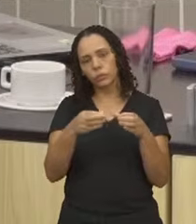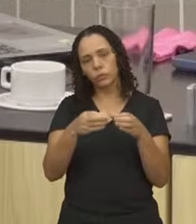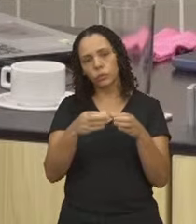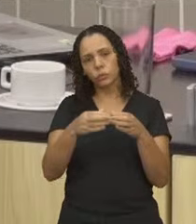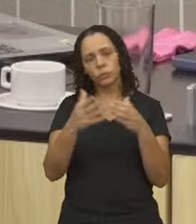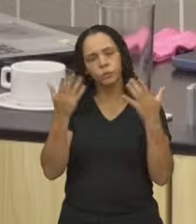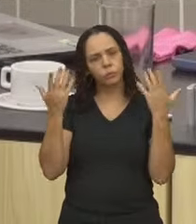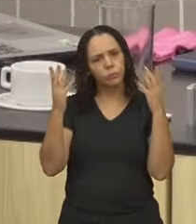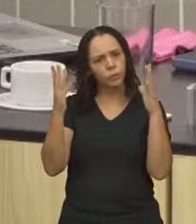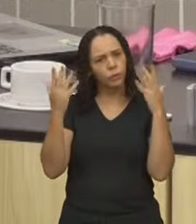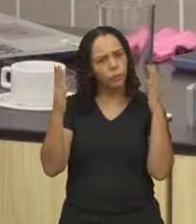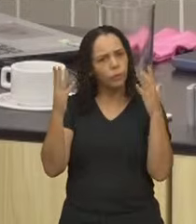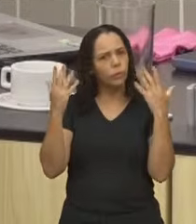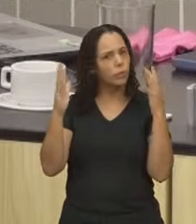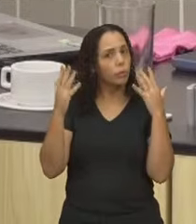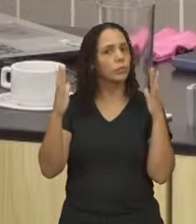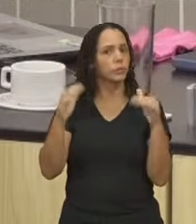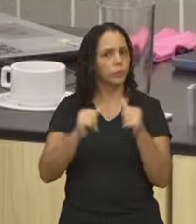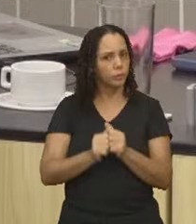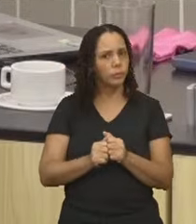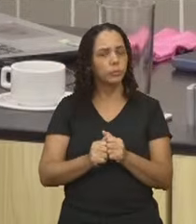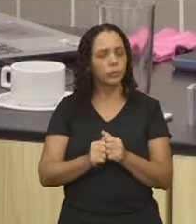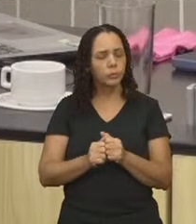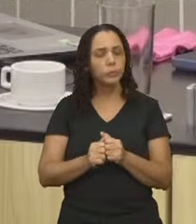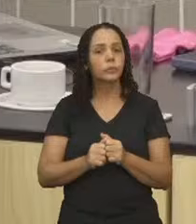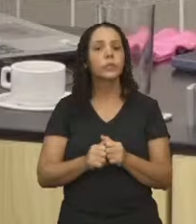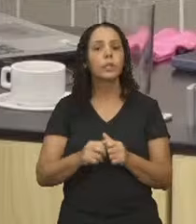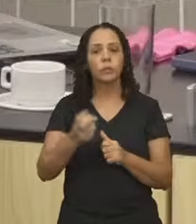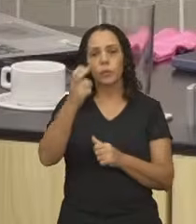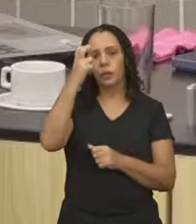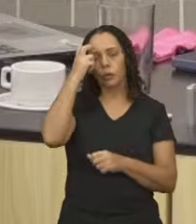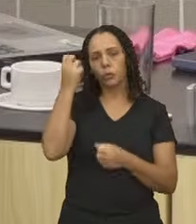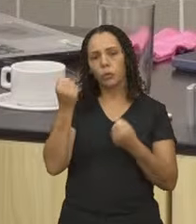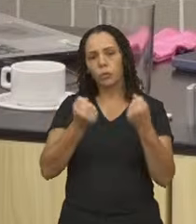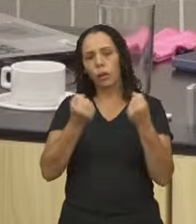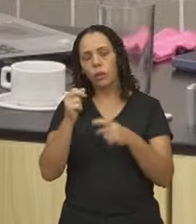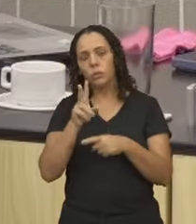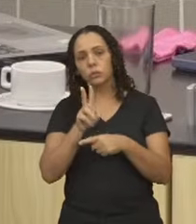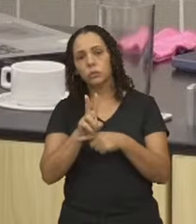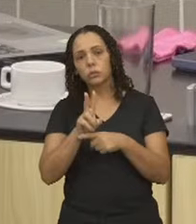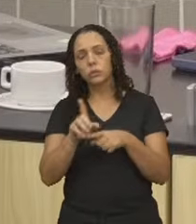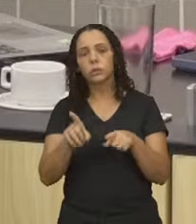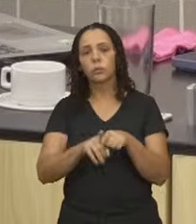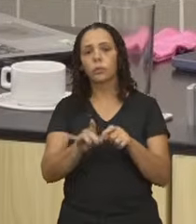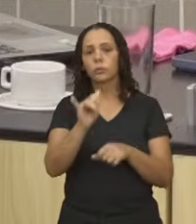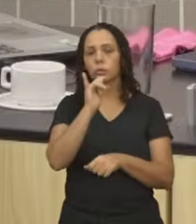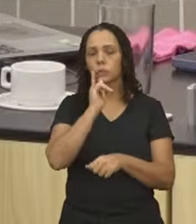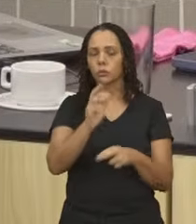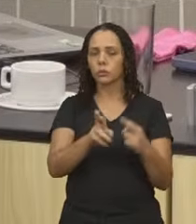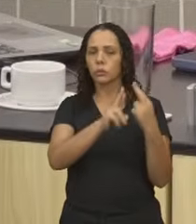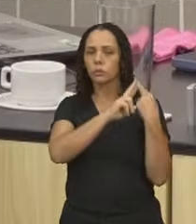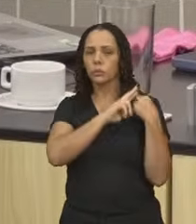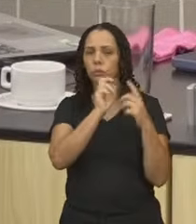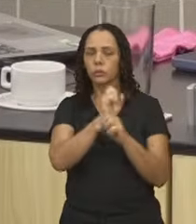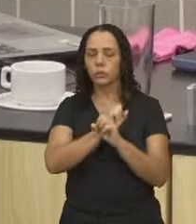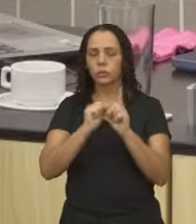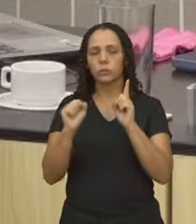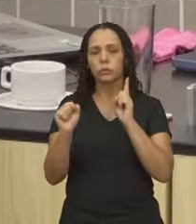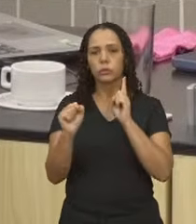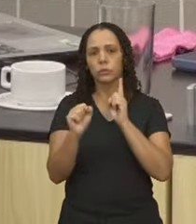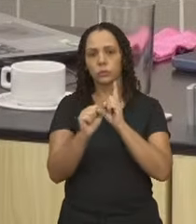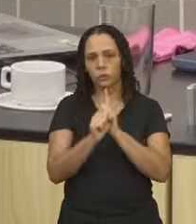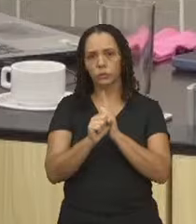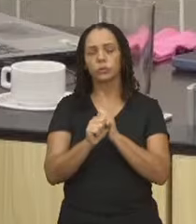sucesso, pela preservação da cultura automobilística e pelo exemplo de responsabilidade social que